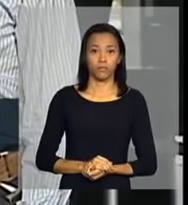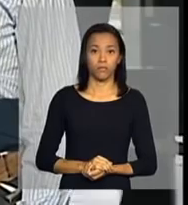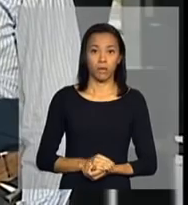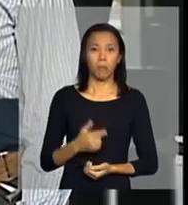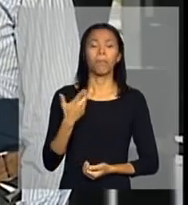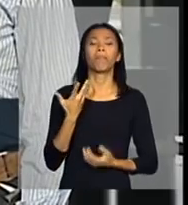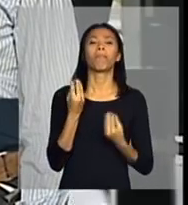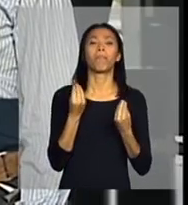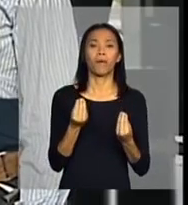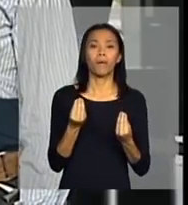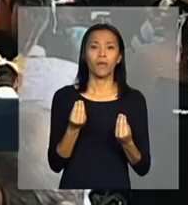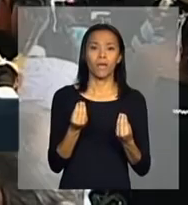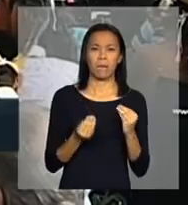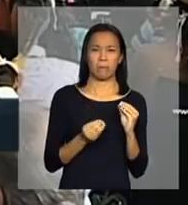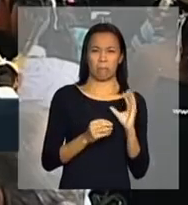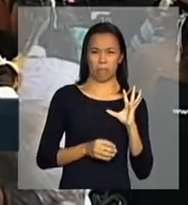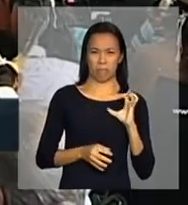brigar